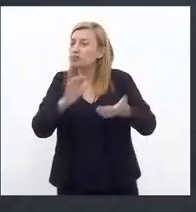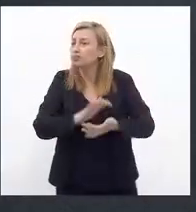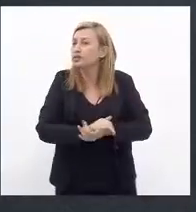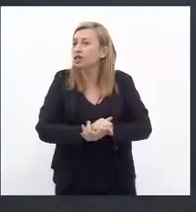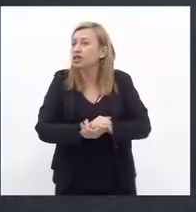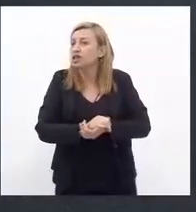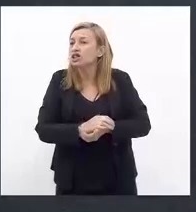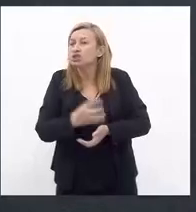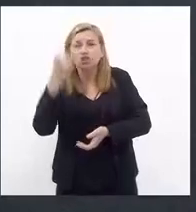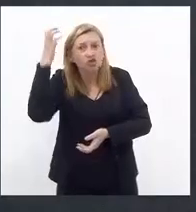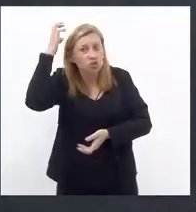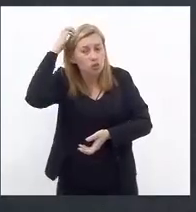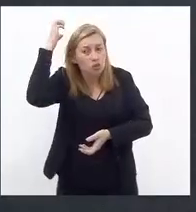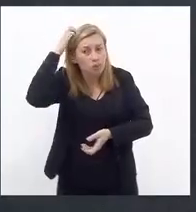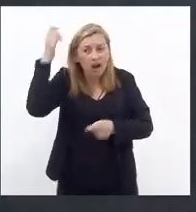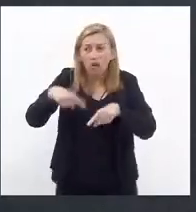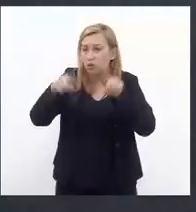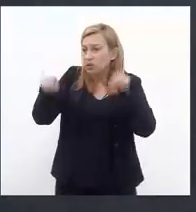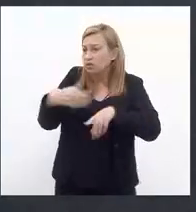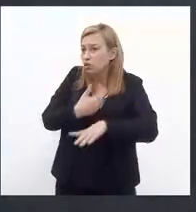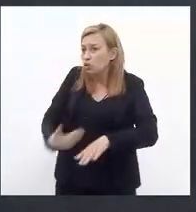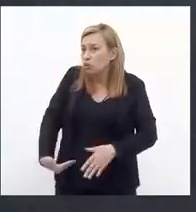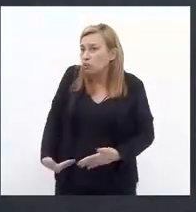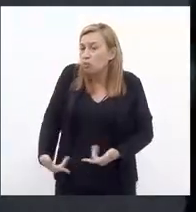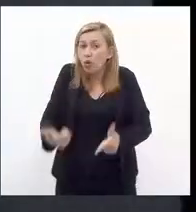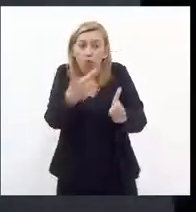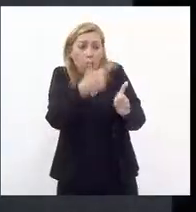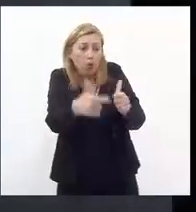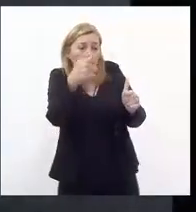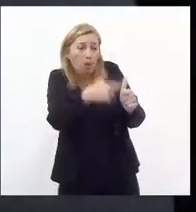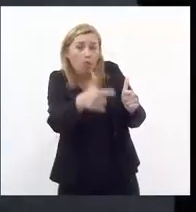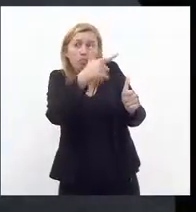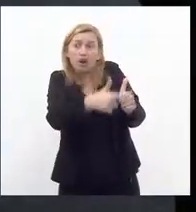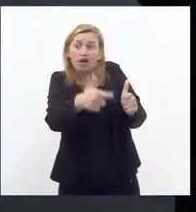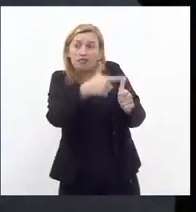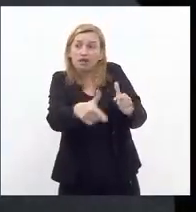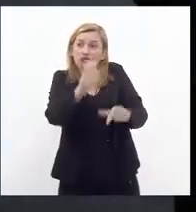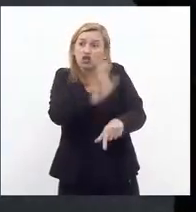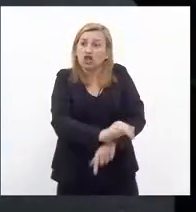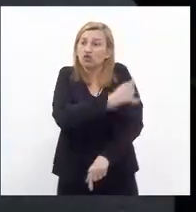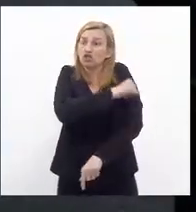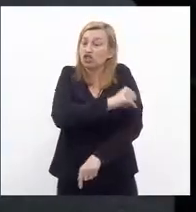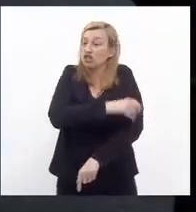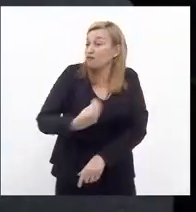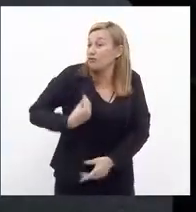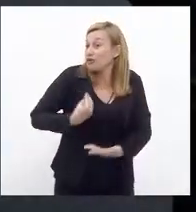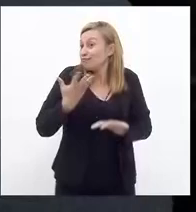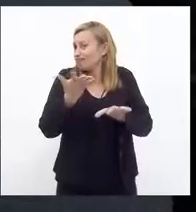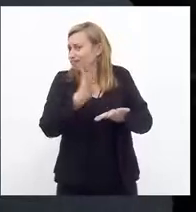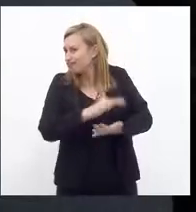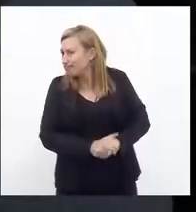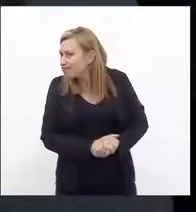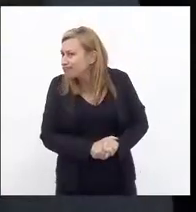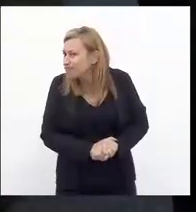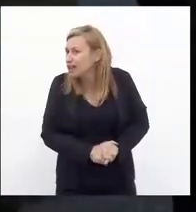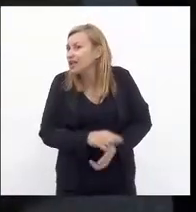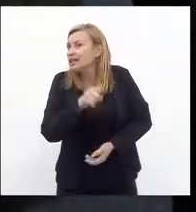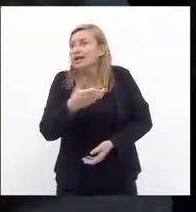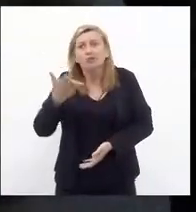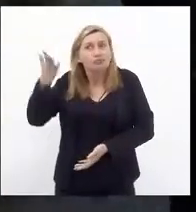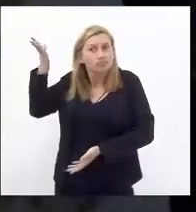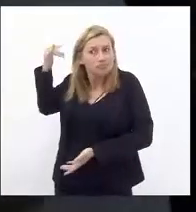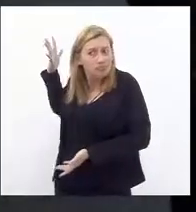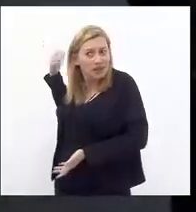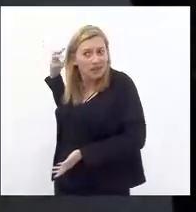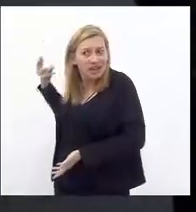nas costas do Servidor Público o problema que está do Rio de Janeiro está passando bom e que naquela época